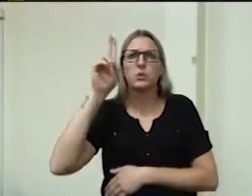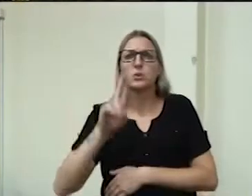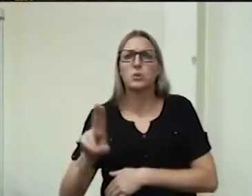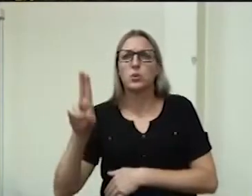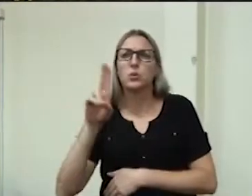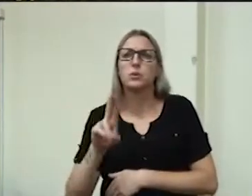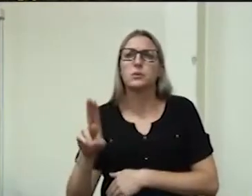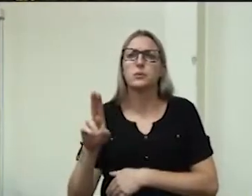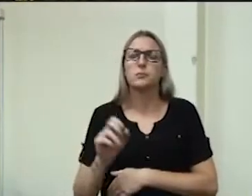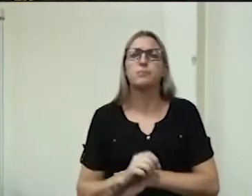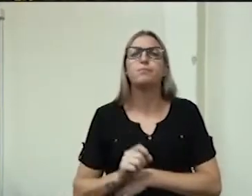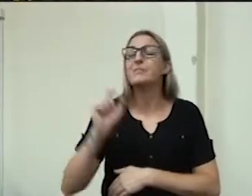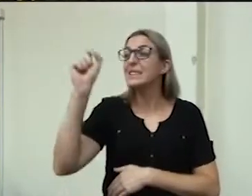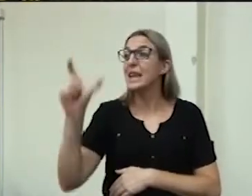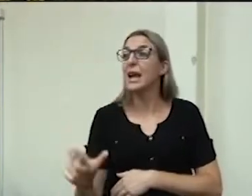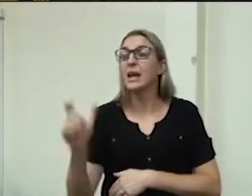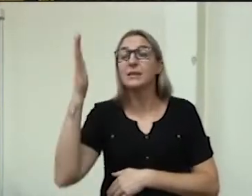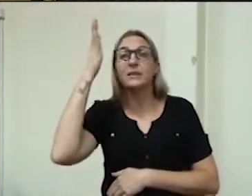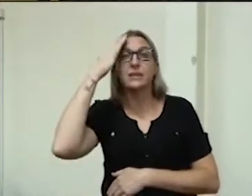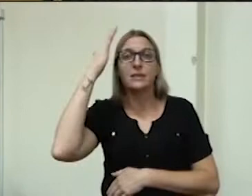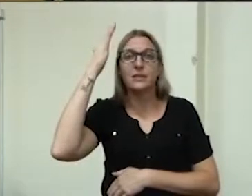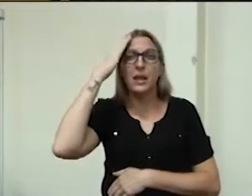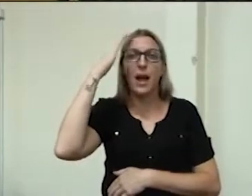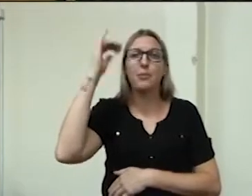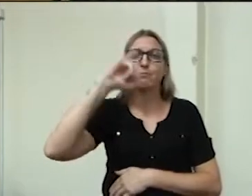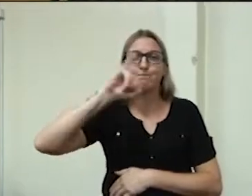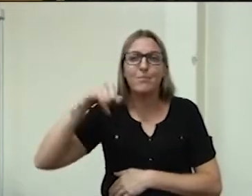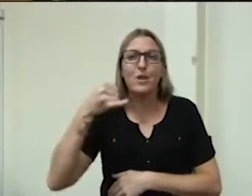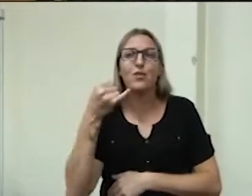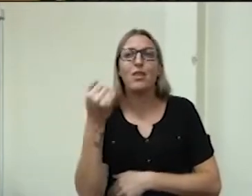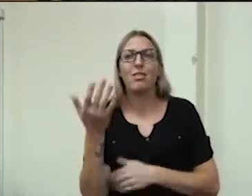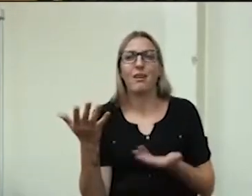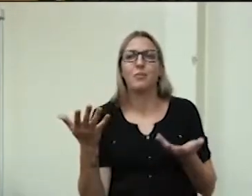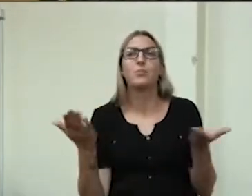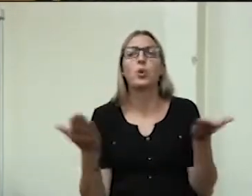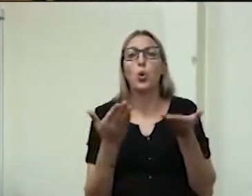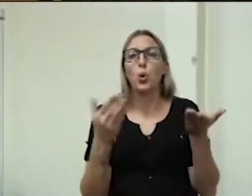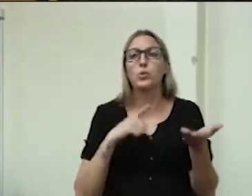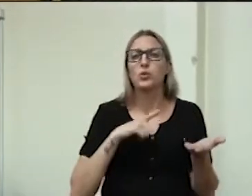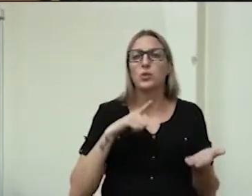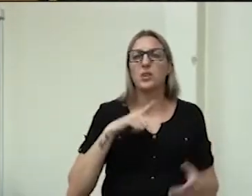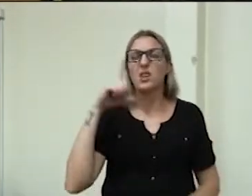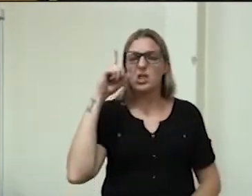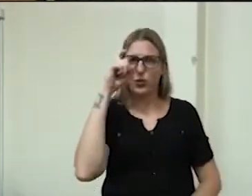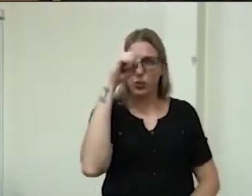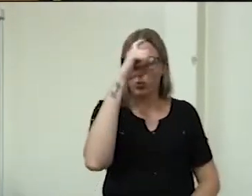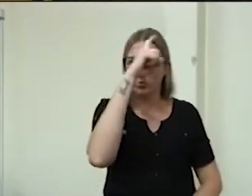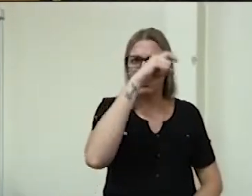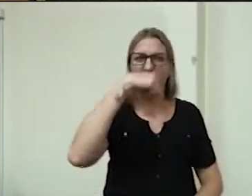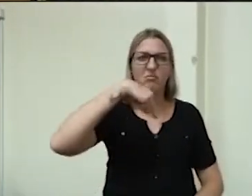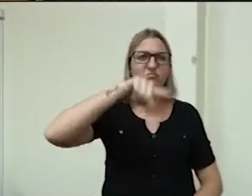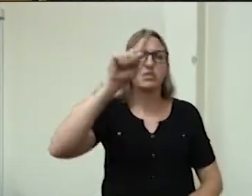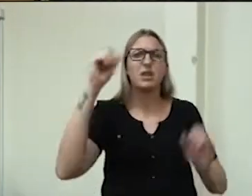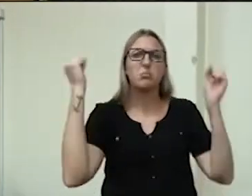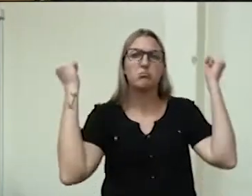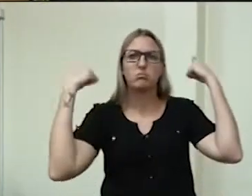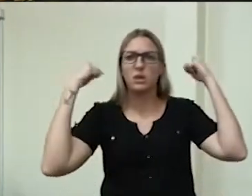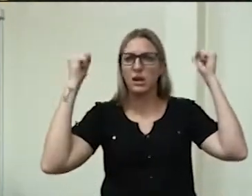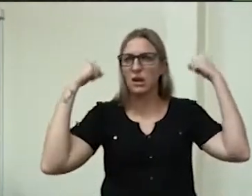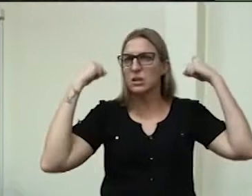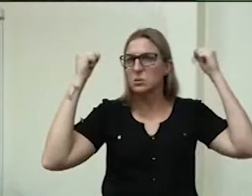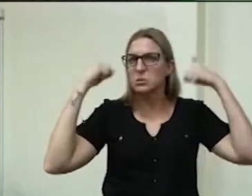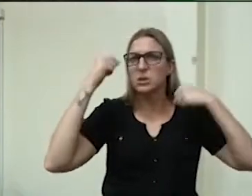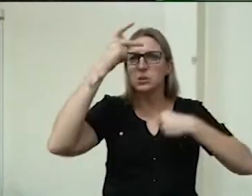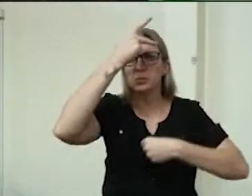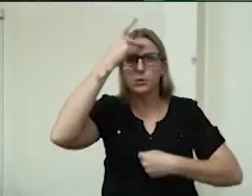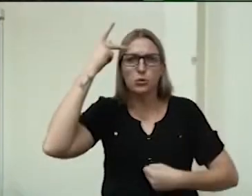Legislativa. Hoje nós temos assim, muita dificuldade, às vezes, em irmos para uma academia, pessoas que não têm condições,